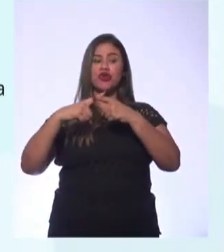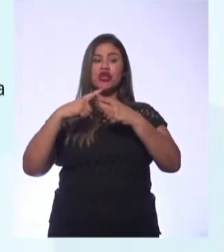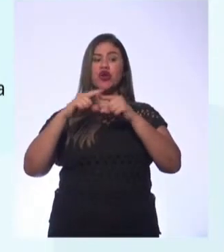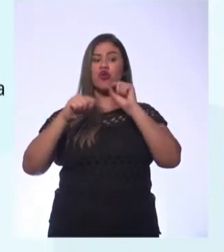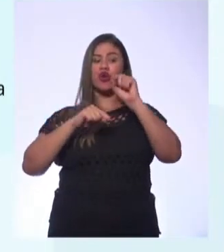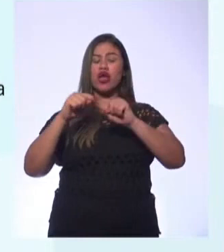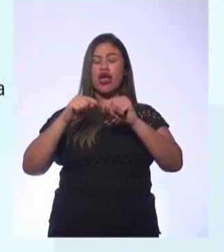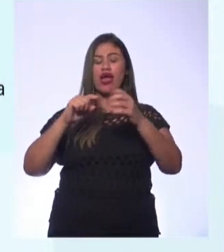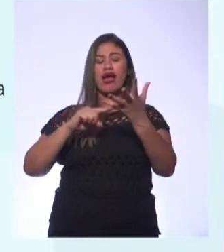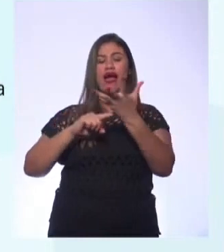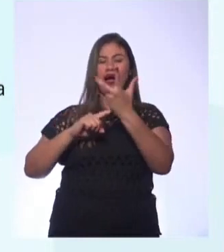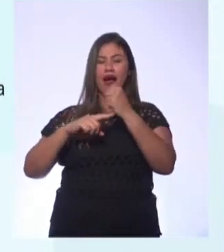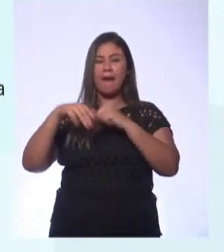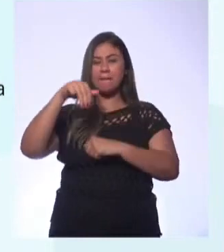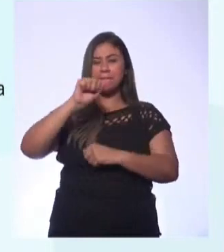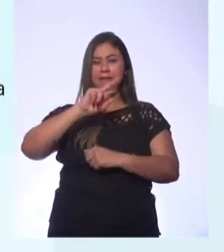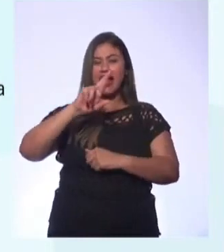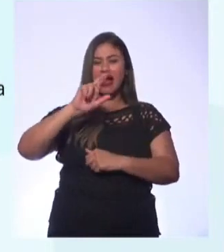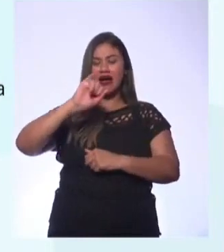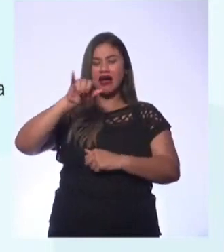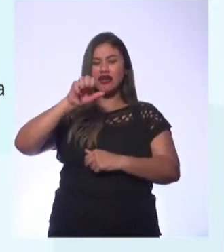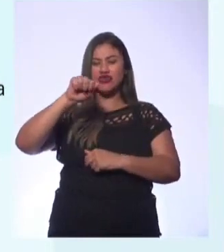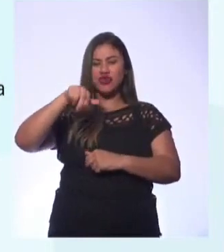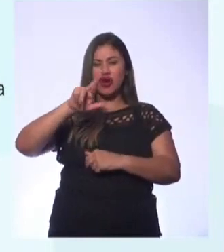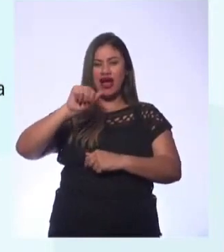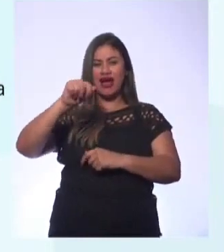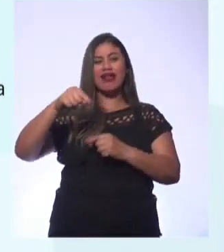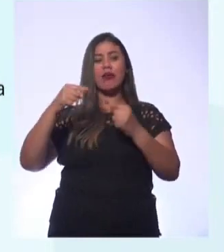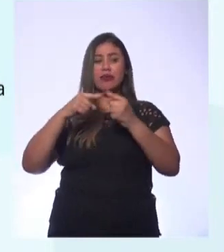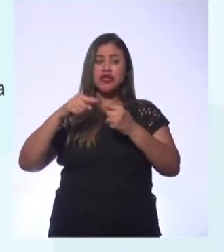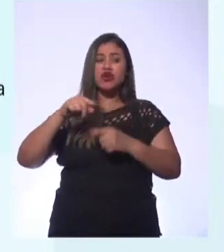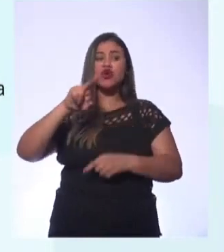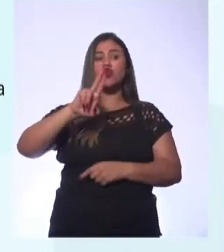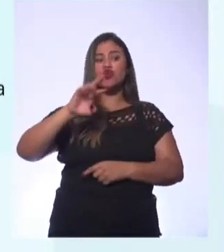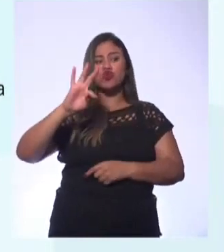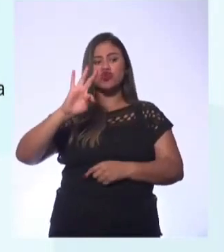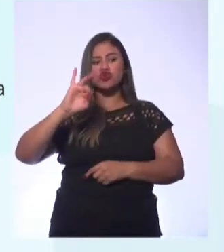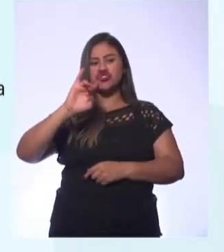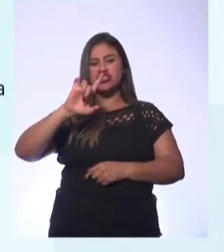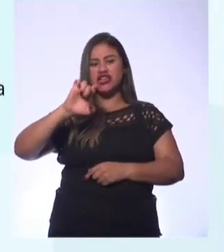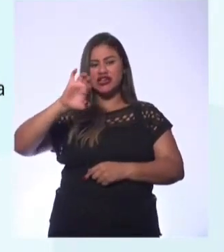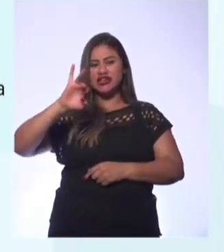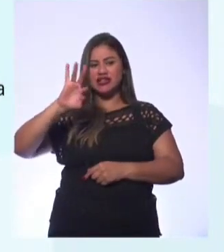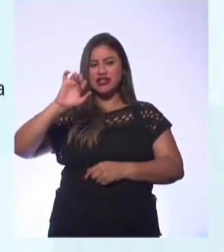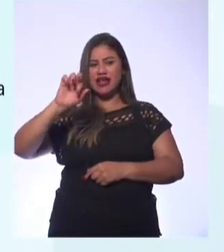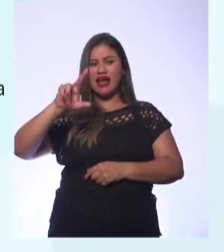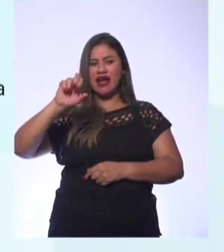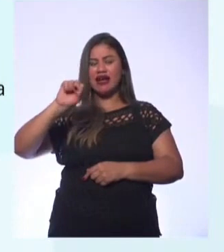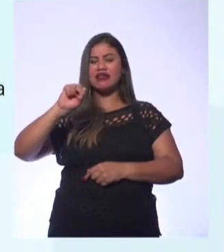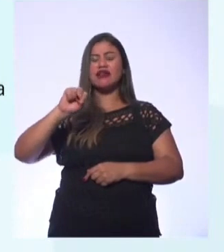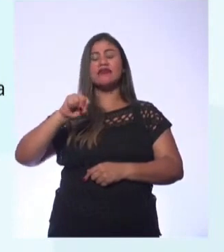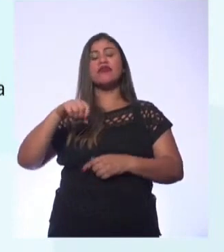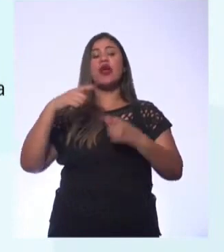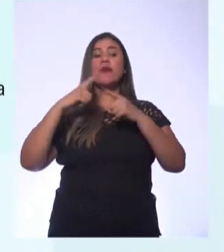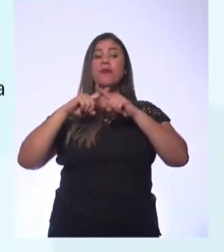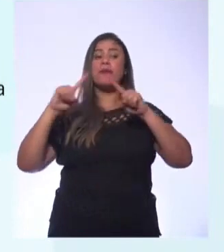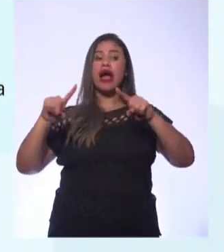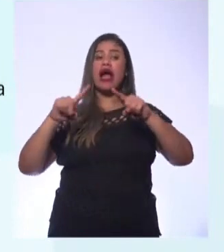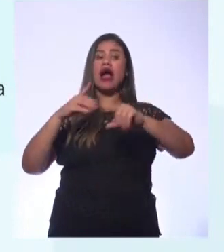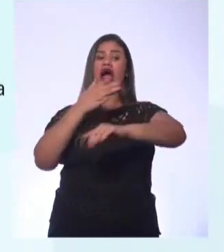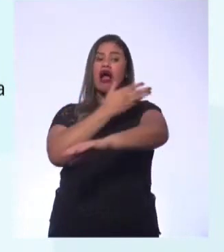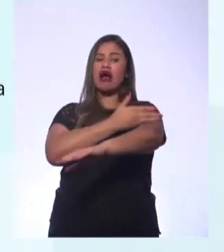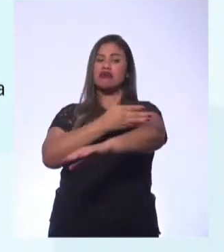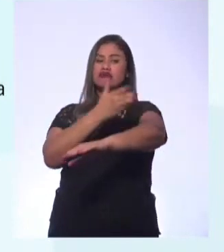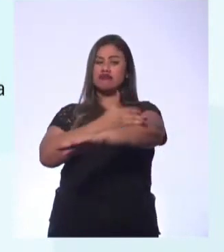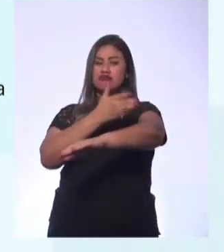marajoara, a cerâmica marajoara, ela é uma obra utilitária. Agora, quando a gente chega em uma escultura abstrata contemporânea, não, né, gente? Ela tem